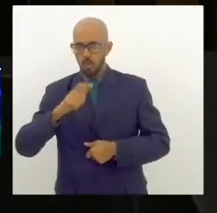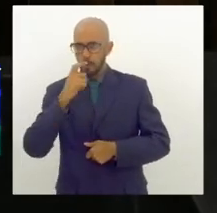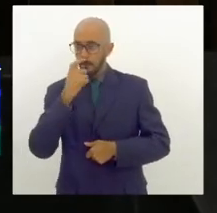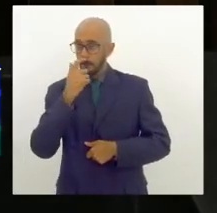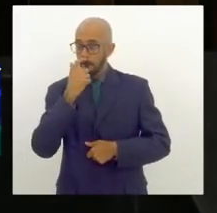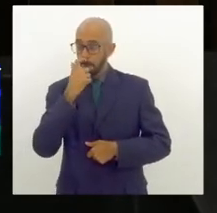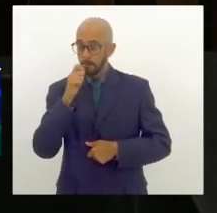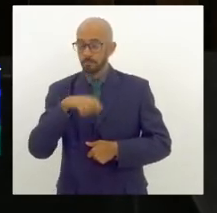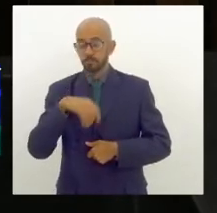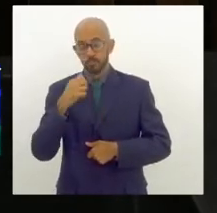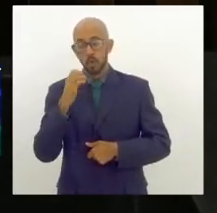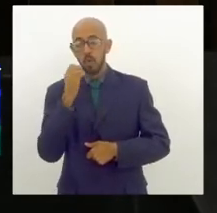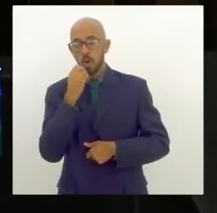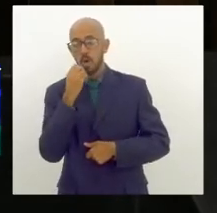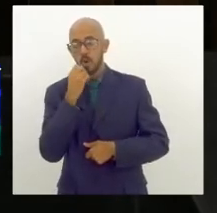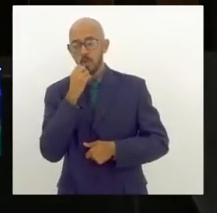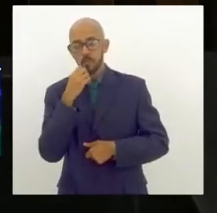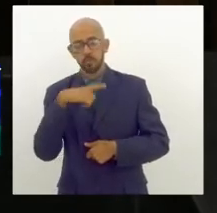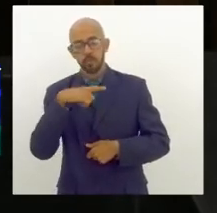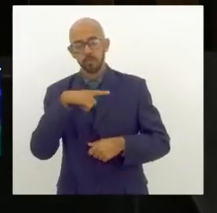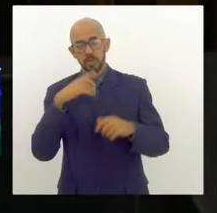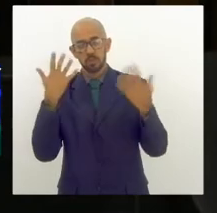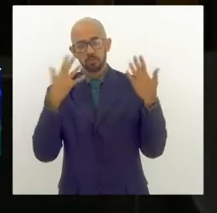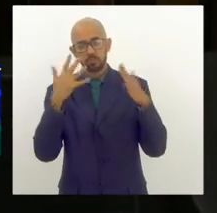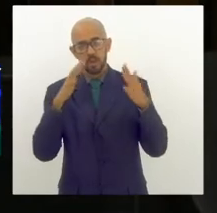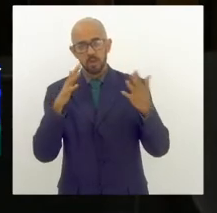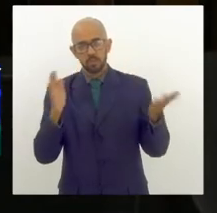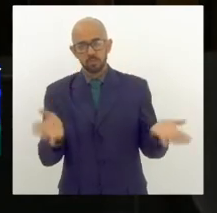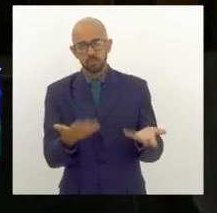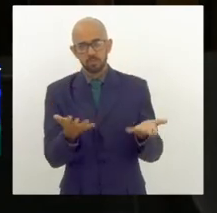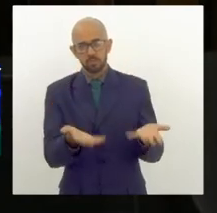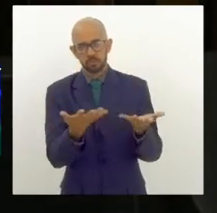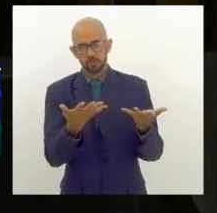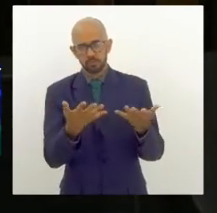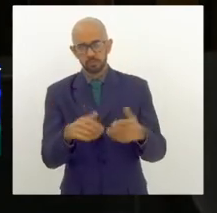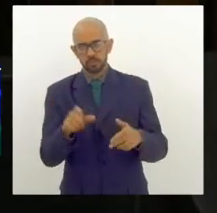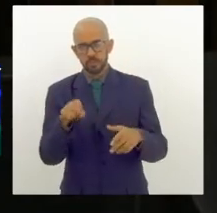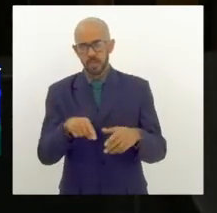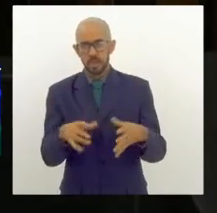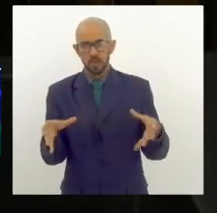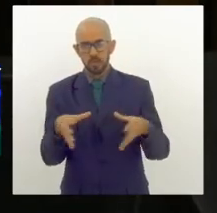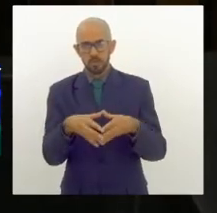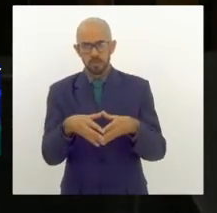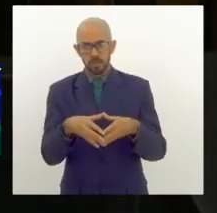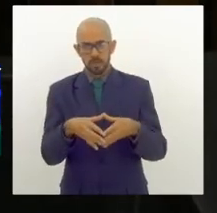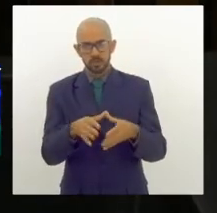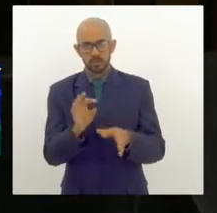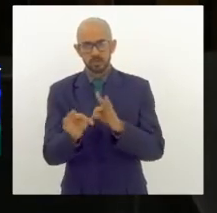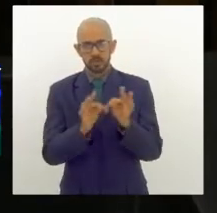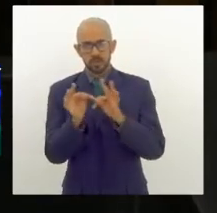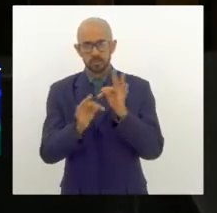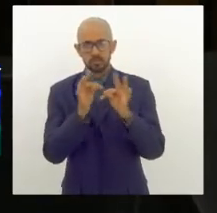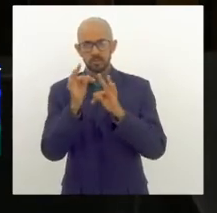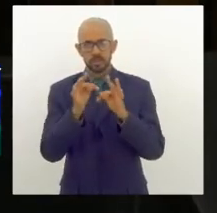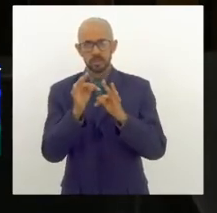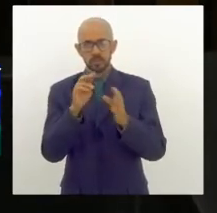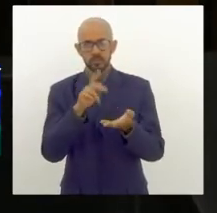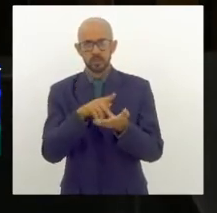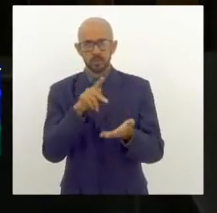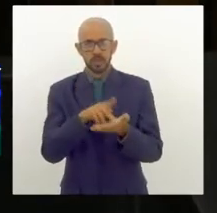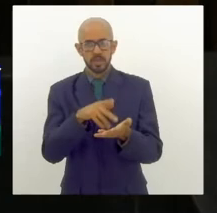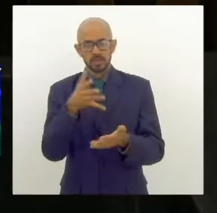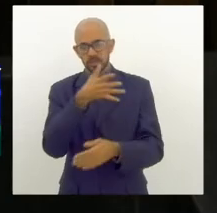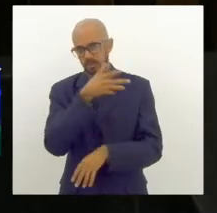aqui o aplauso e o estímulo, porque comunidades terapêuticas definitivamente salvam vidas, e que a